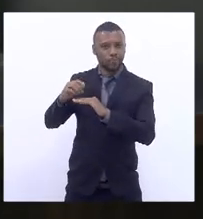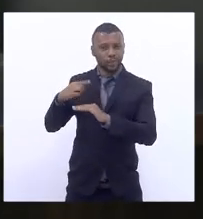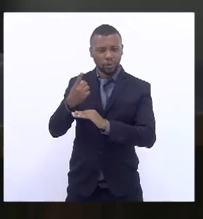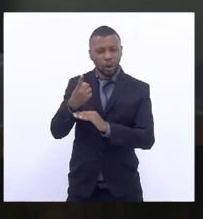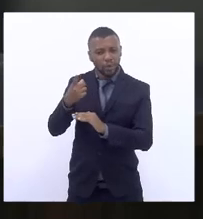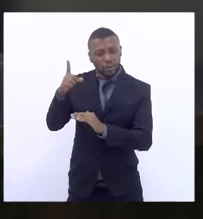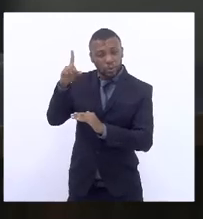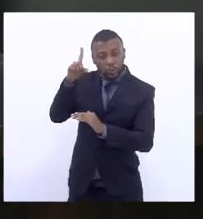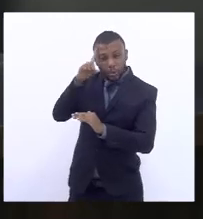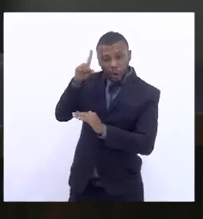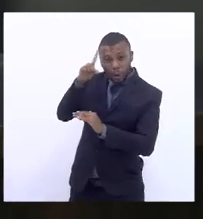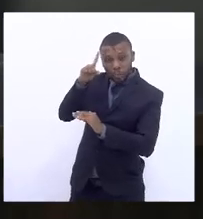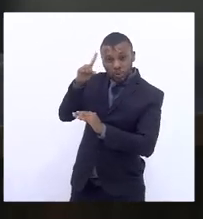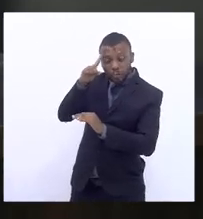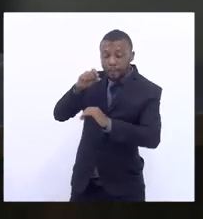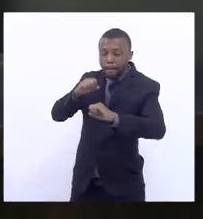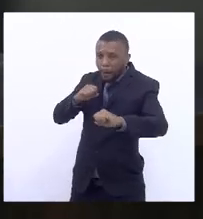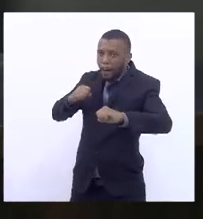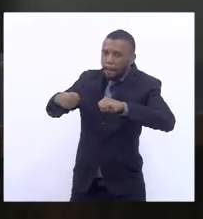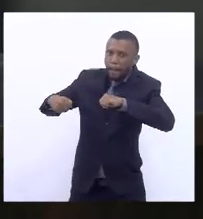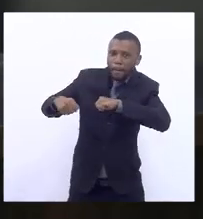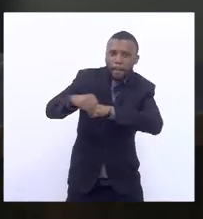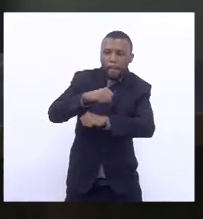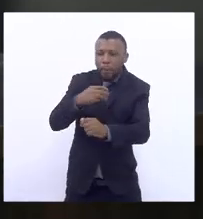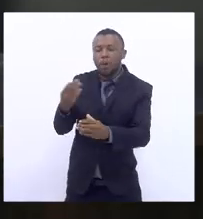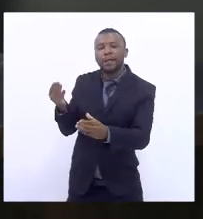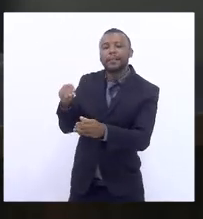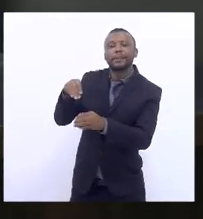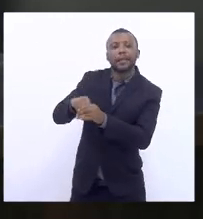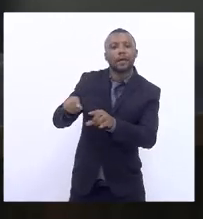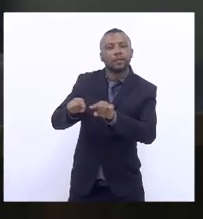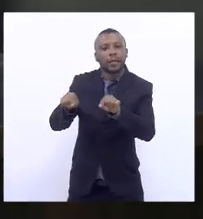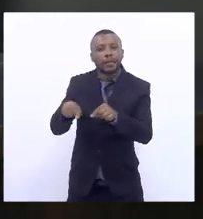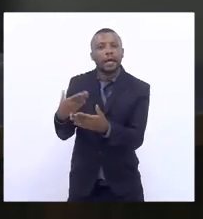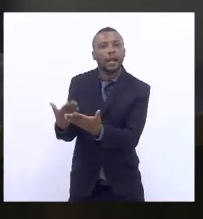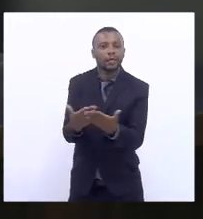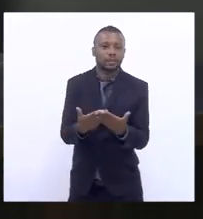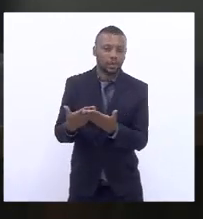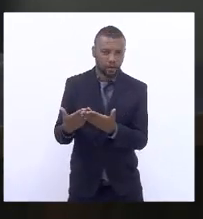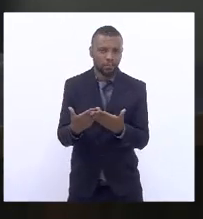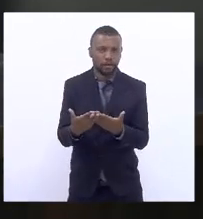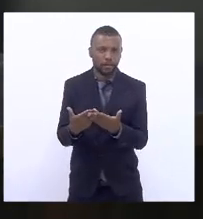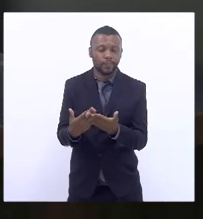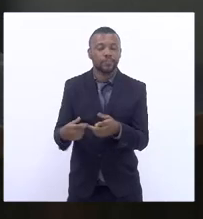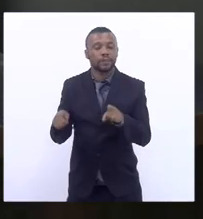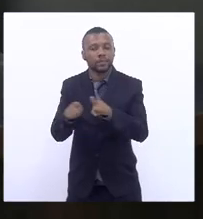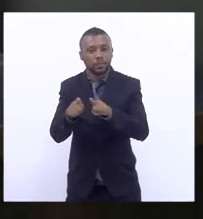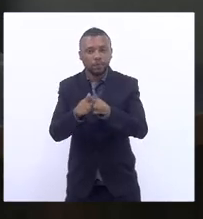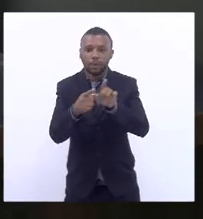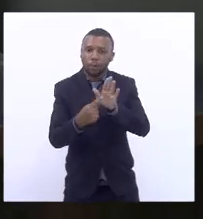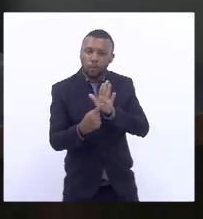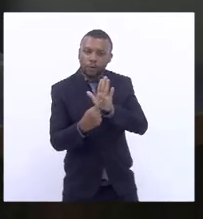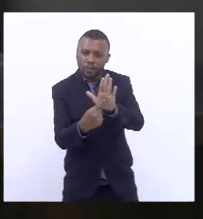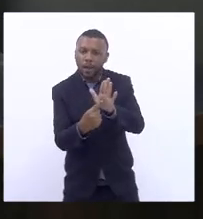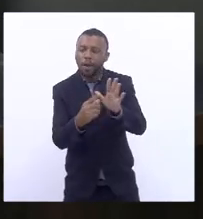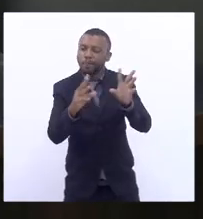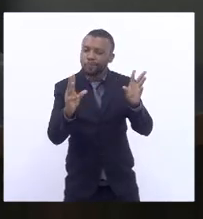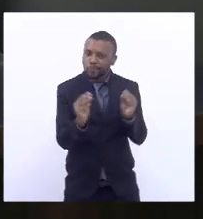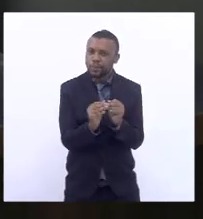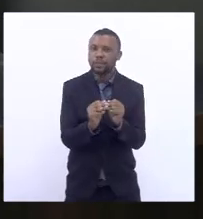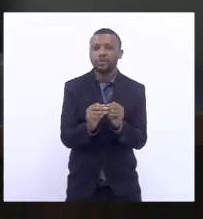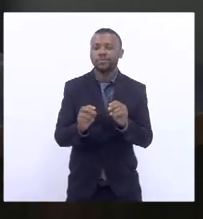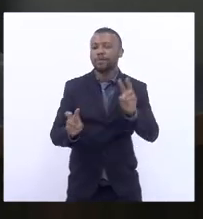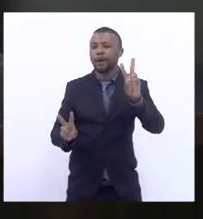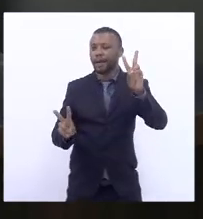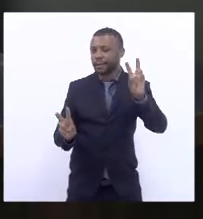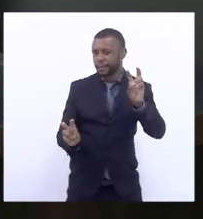dias estamos nessa luta na sala de aula. E também trouxe um pouquinho também de uma